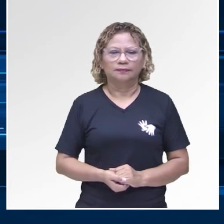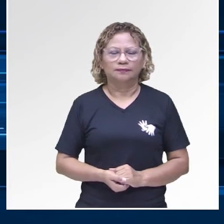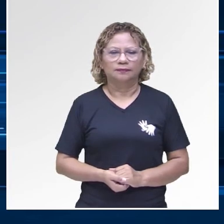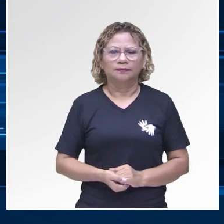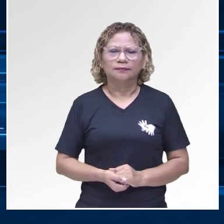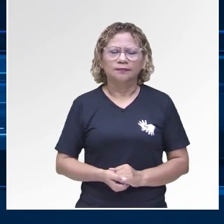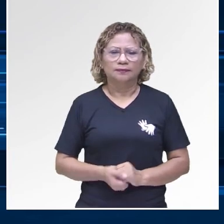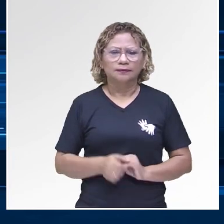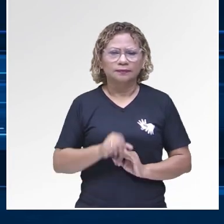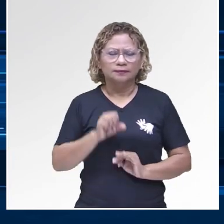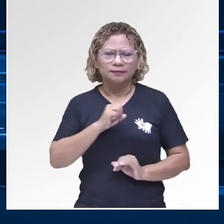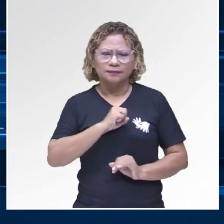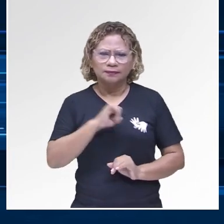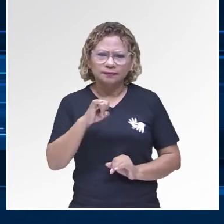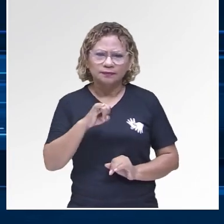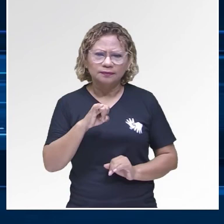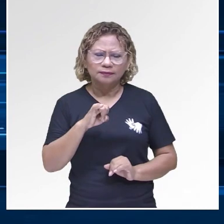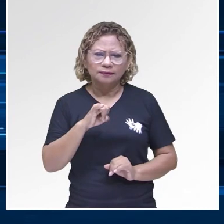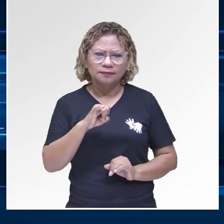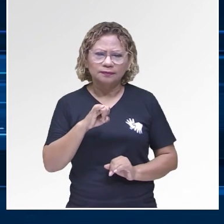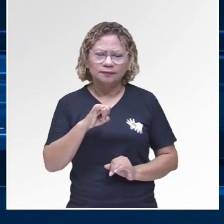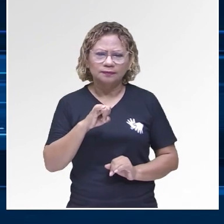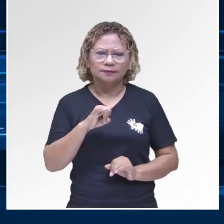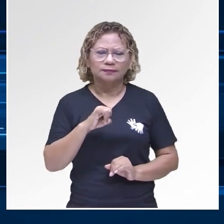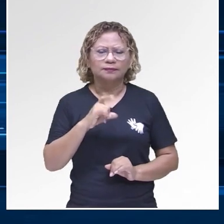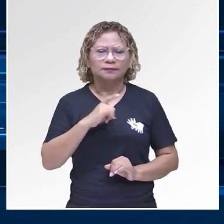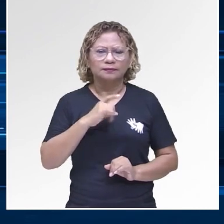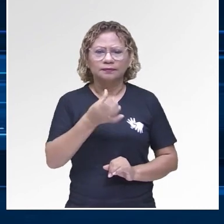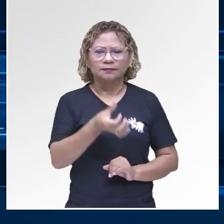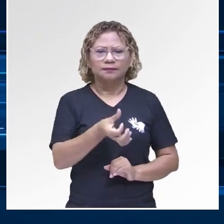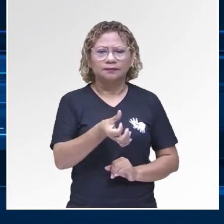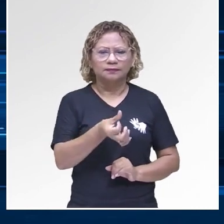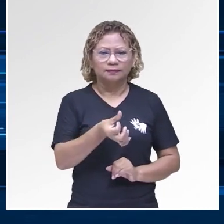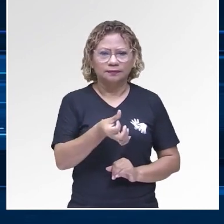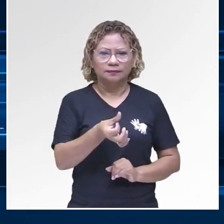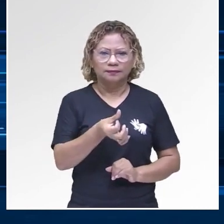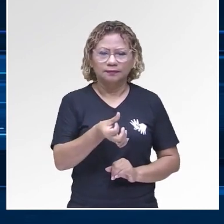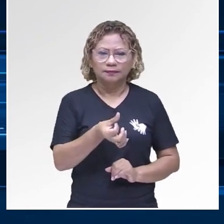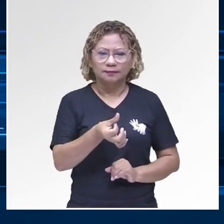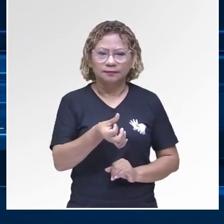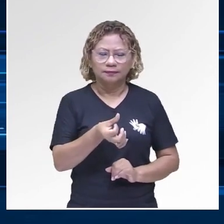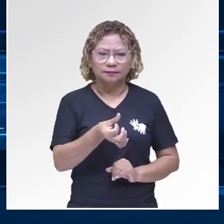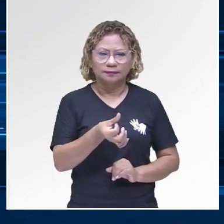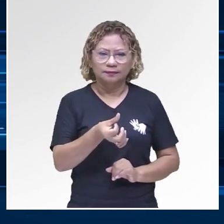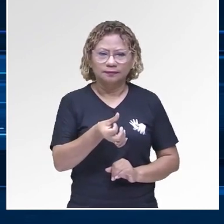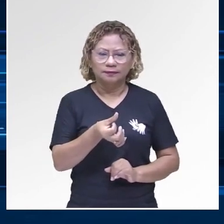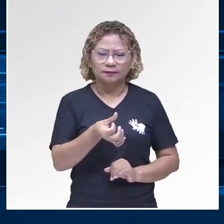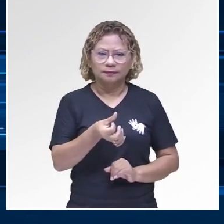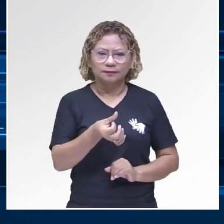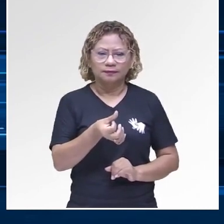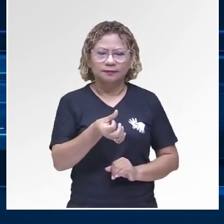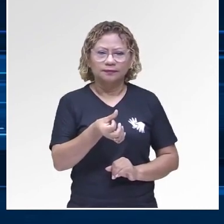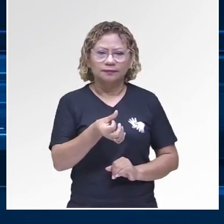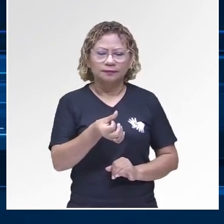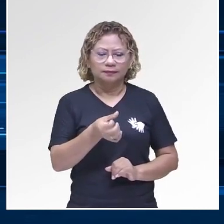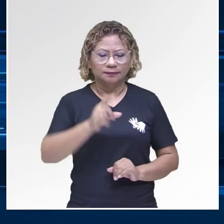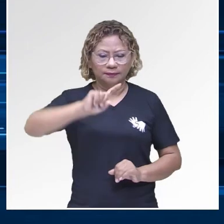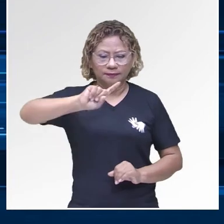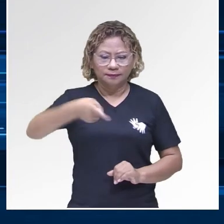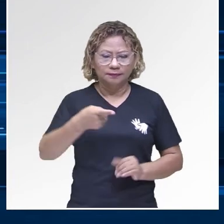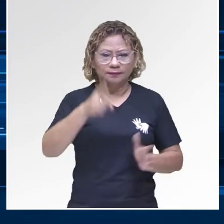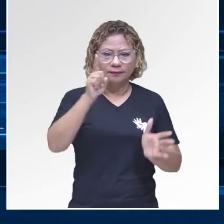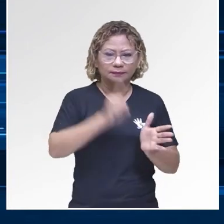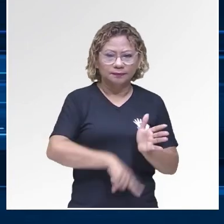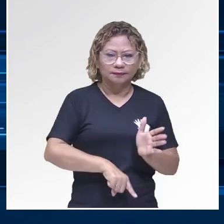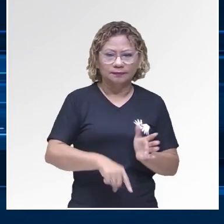é 6, né? Basta eu pegar 1000 e subtrair de 6, que